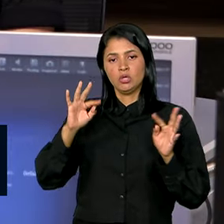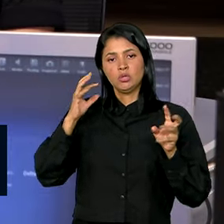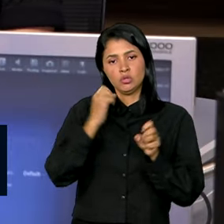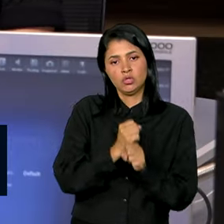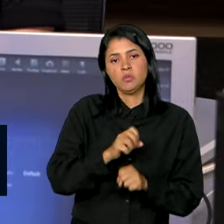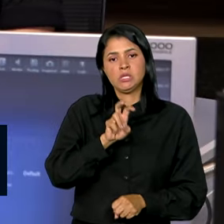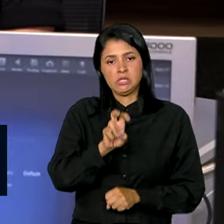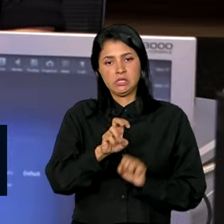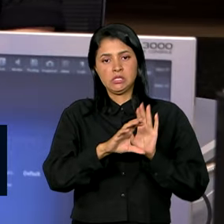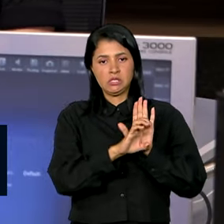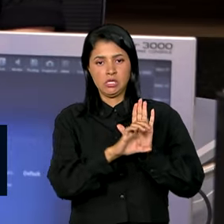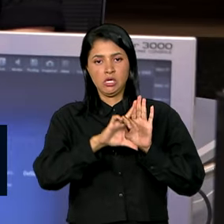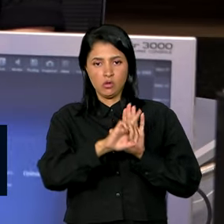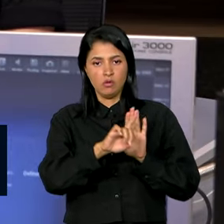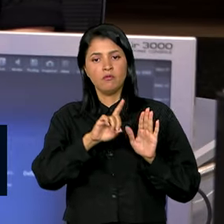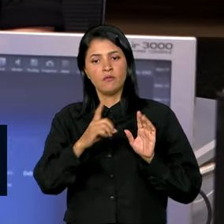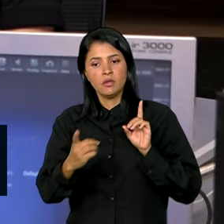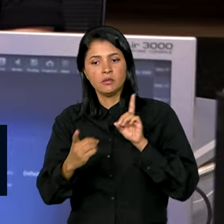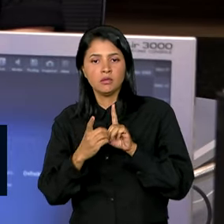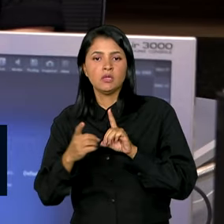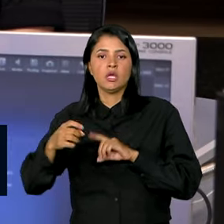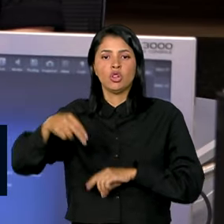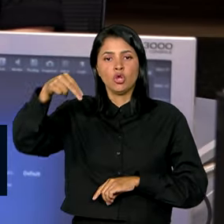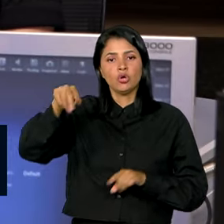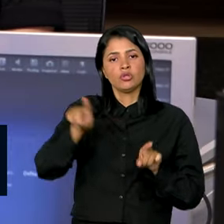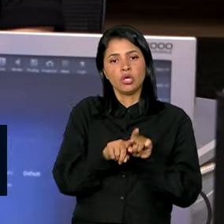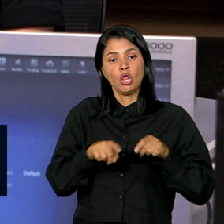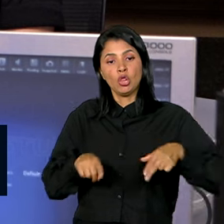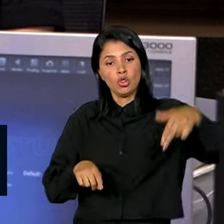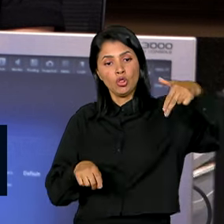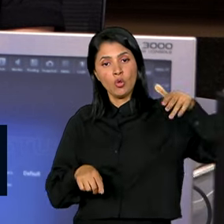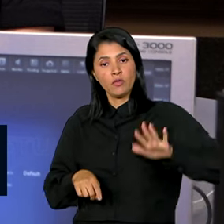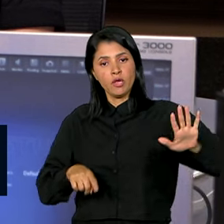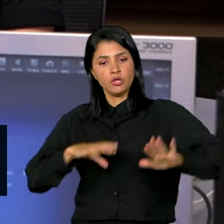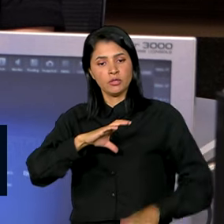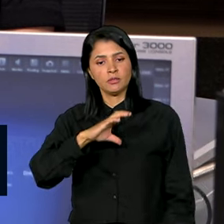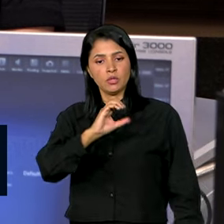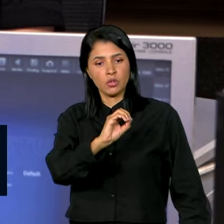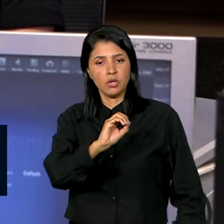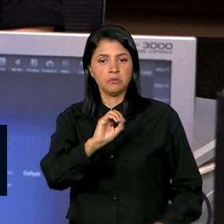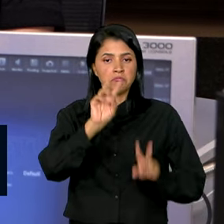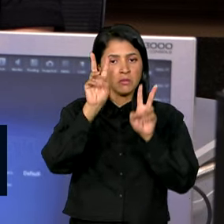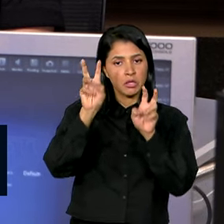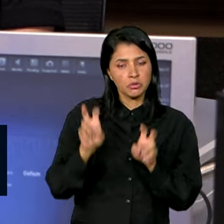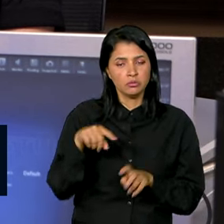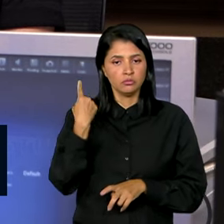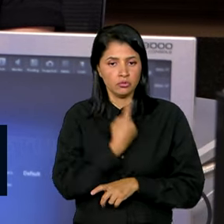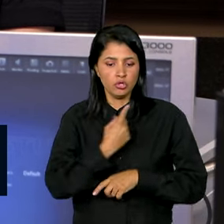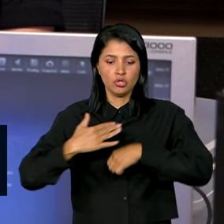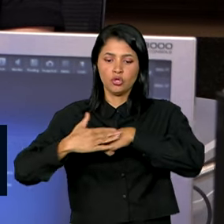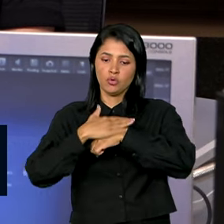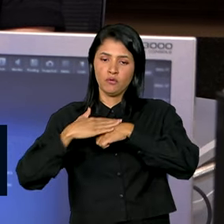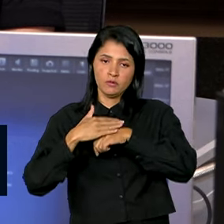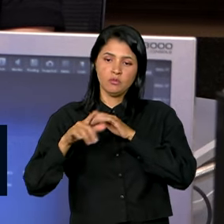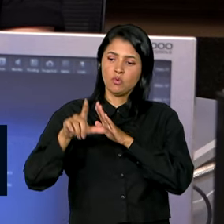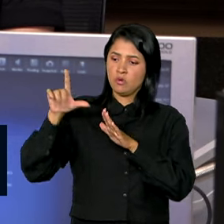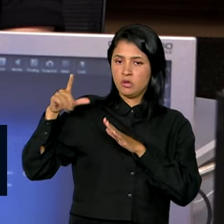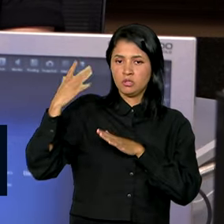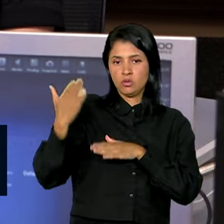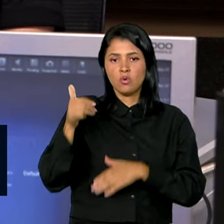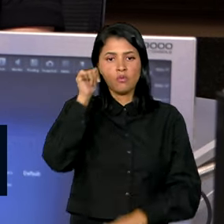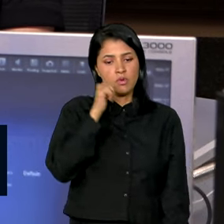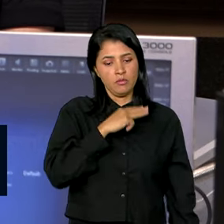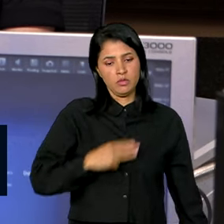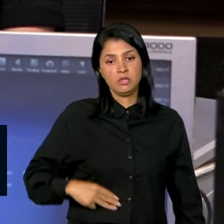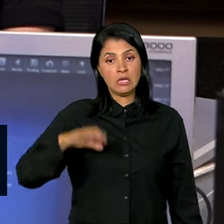5 editais que vão atender principalmente Norte, Nordeste e Centro-Oeste. Sobre esses assuntos, nós conversamos hoje, mais cedo, com a